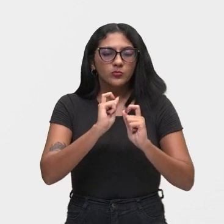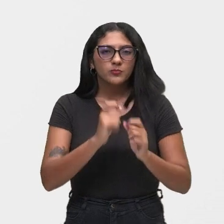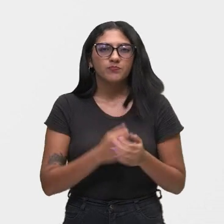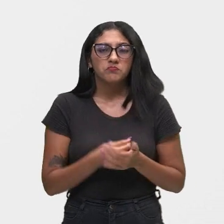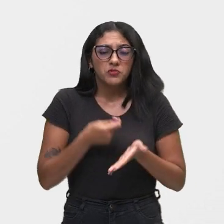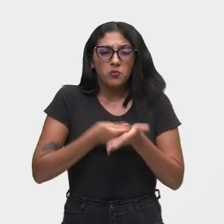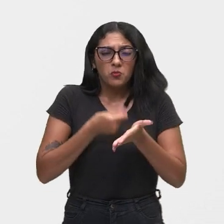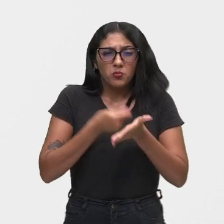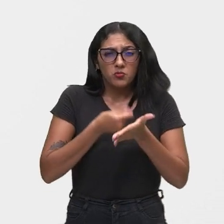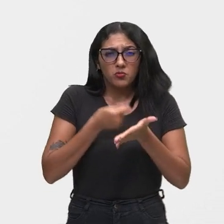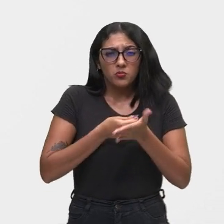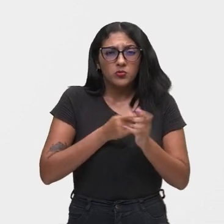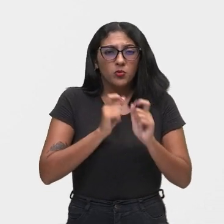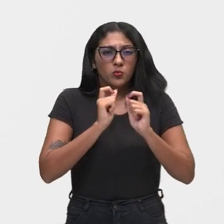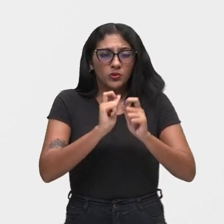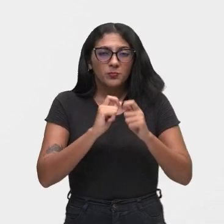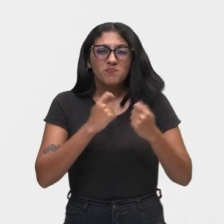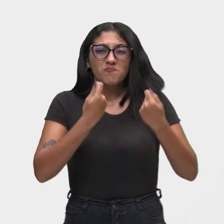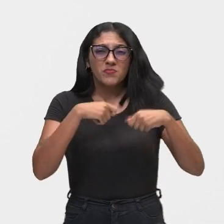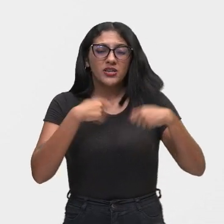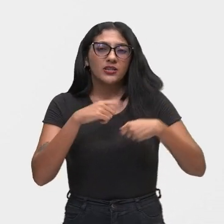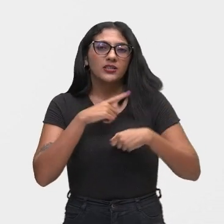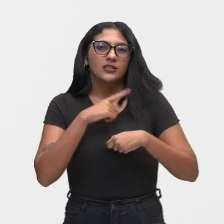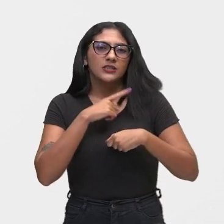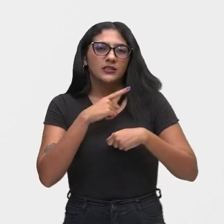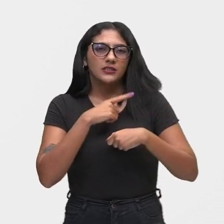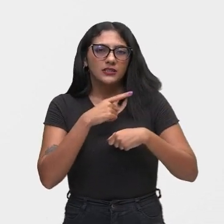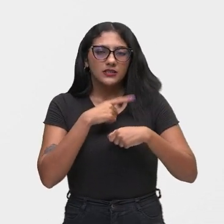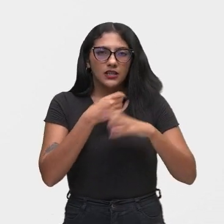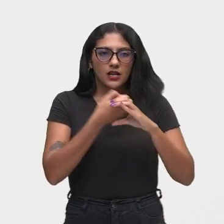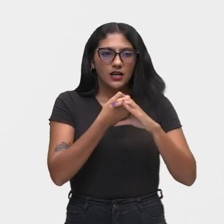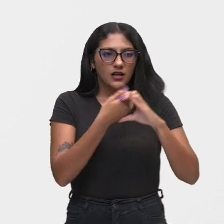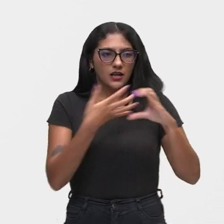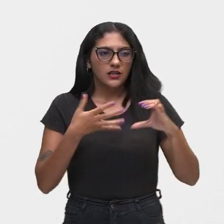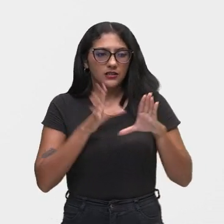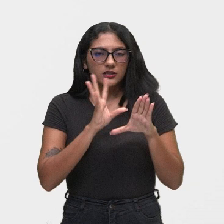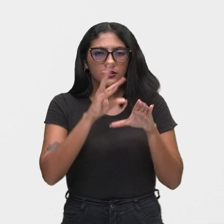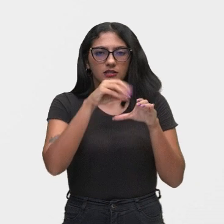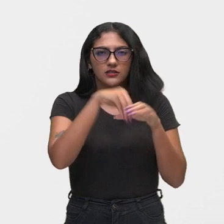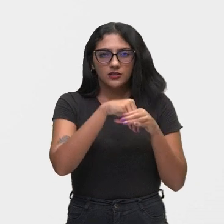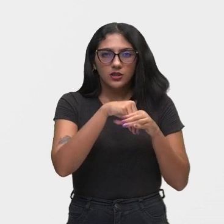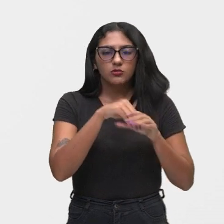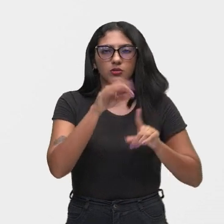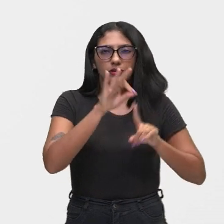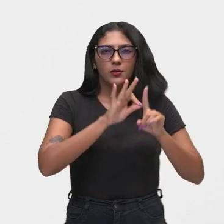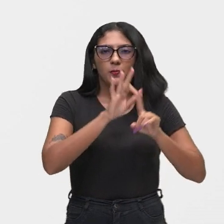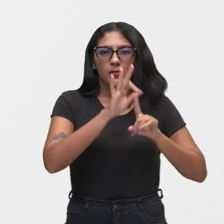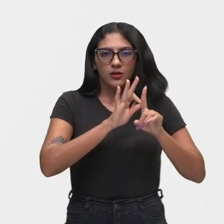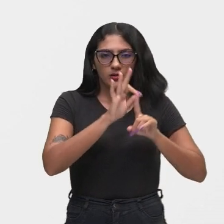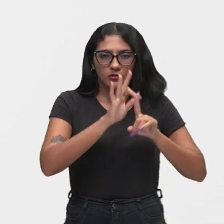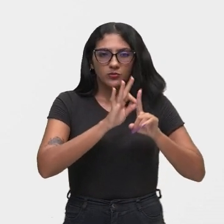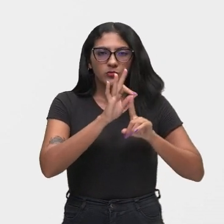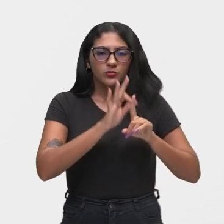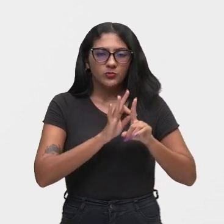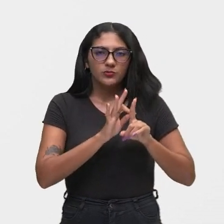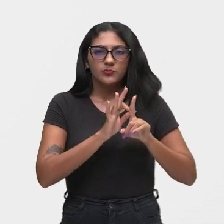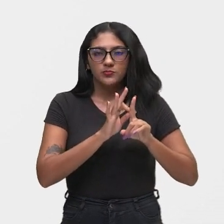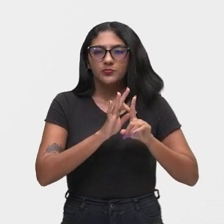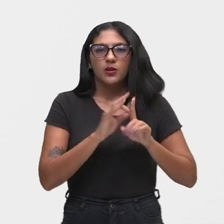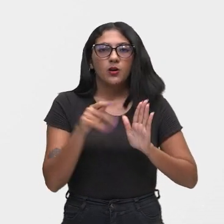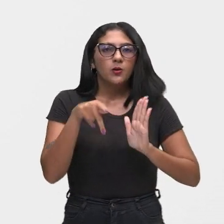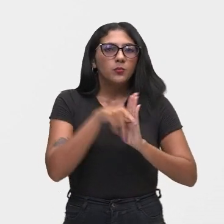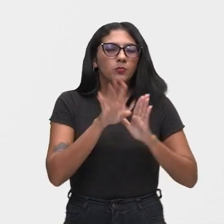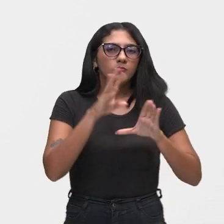obriga a apresentar as mesmas condições termodinâmicas no início e no fim